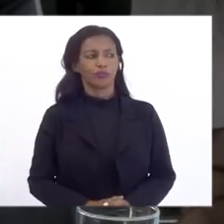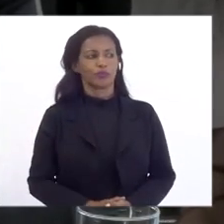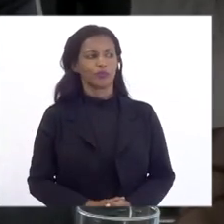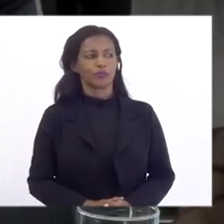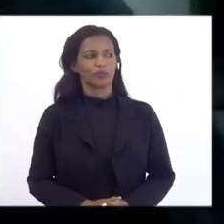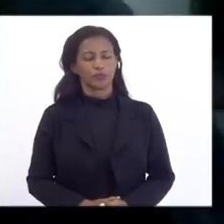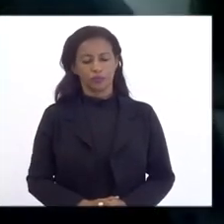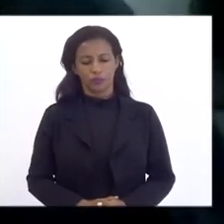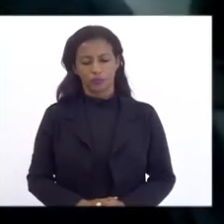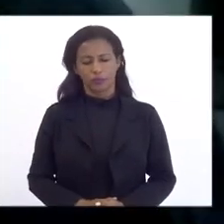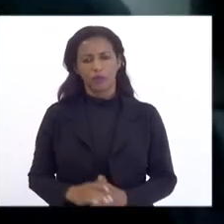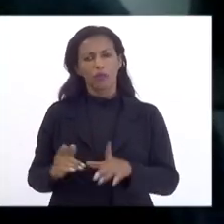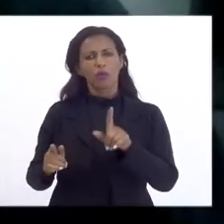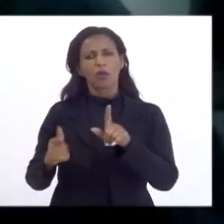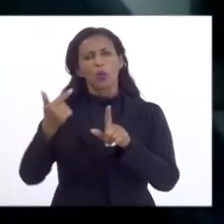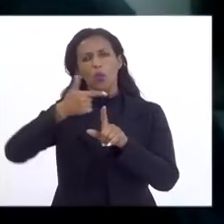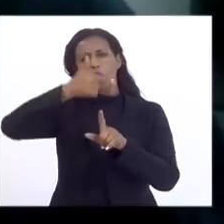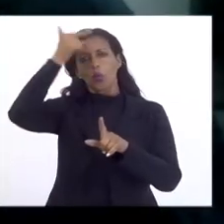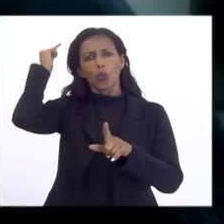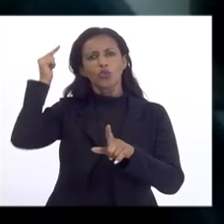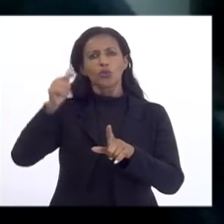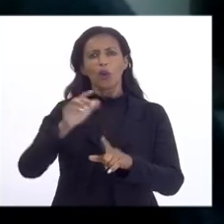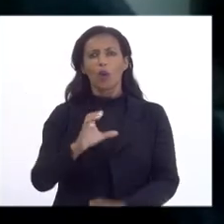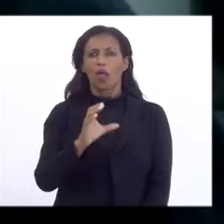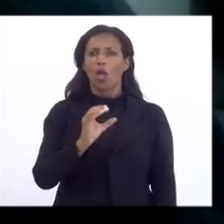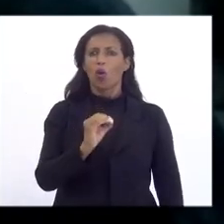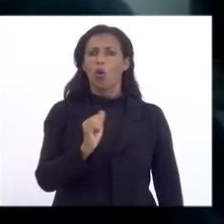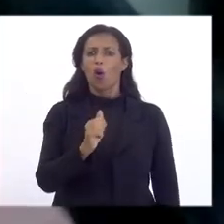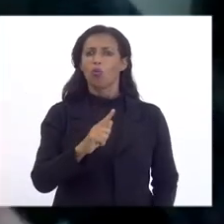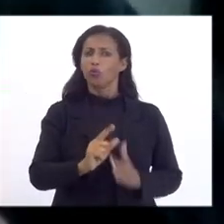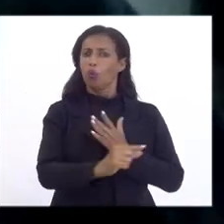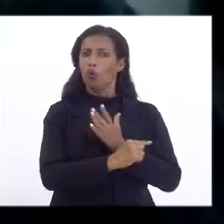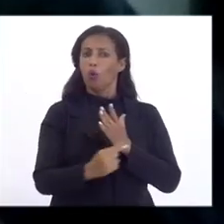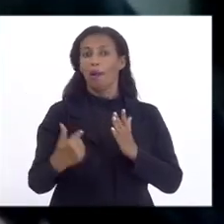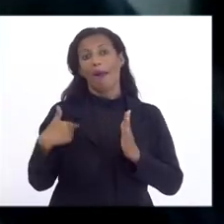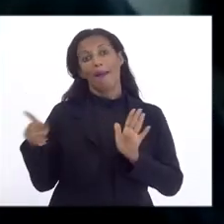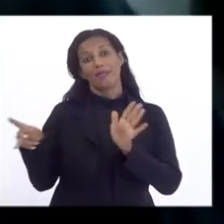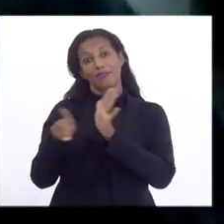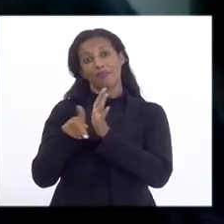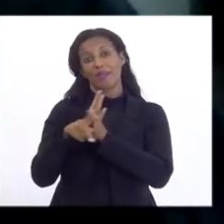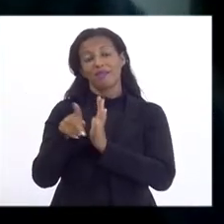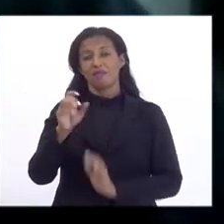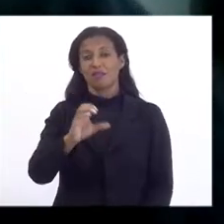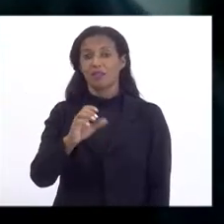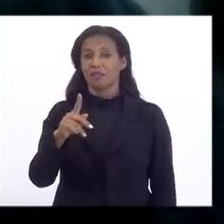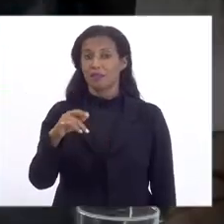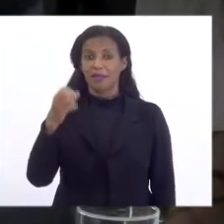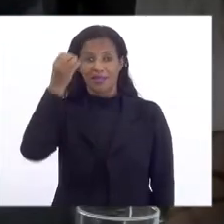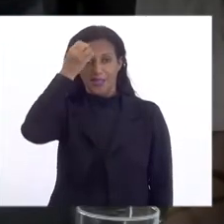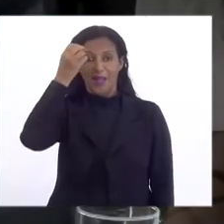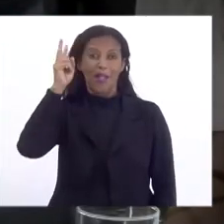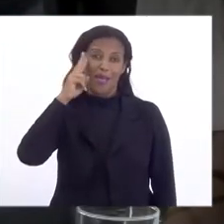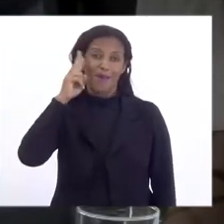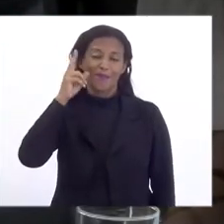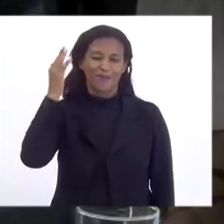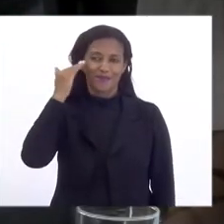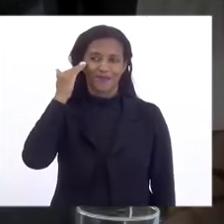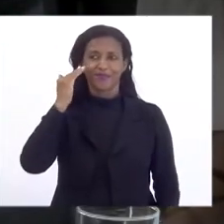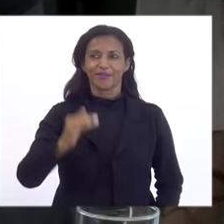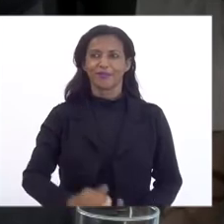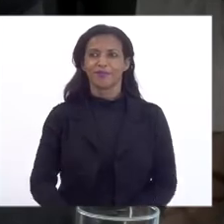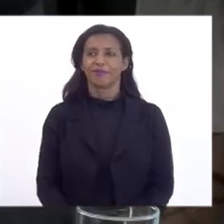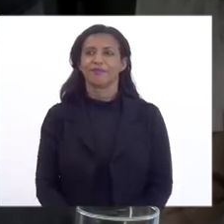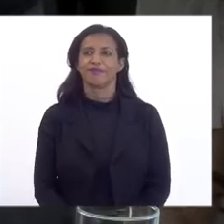O Luiz Paulo é coautor. Sim, mas eu fiz parte dessa CPI. Por isso que eu lembro dela. Sim. Gilberto